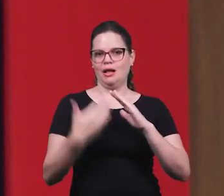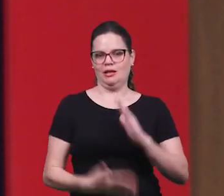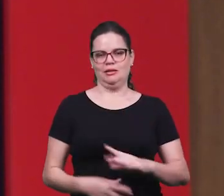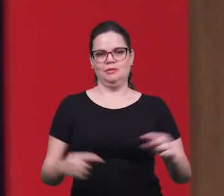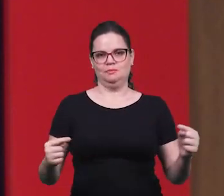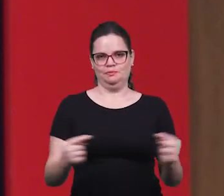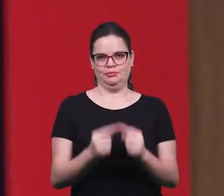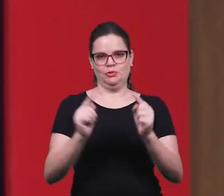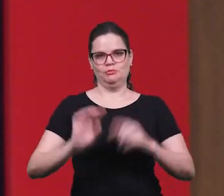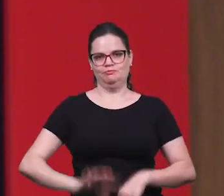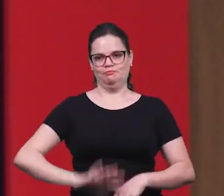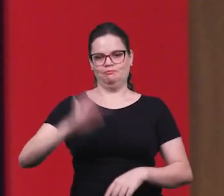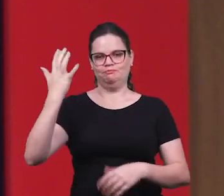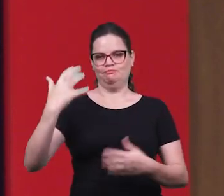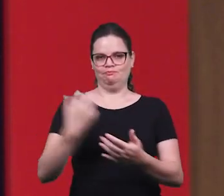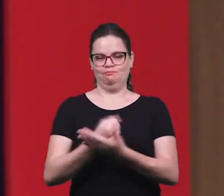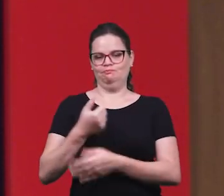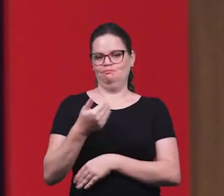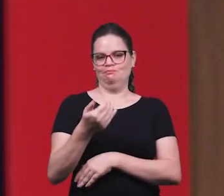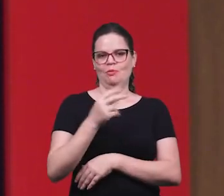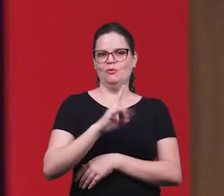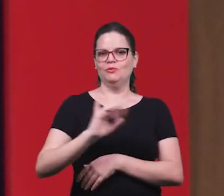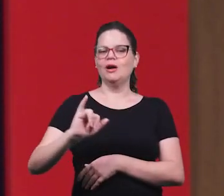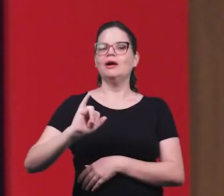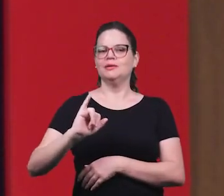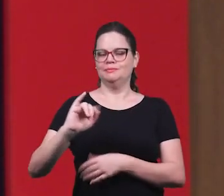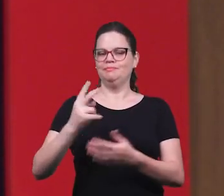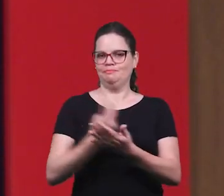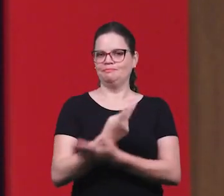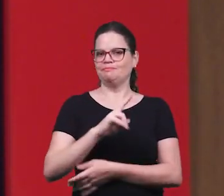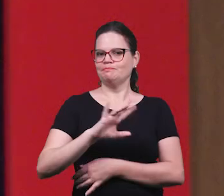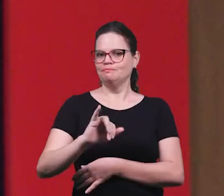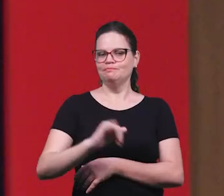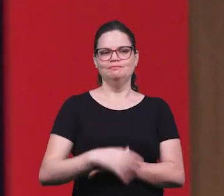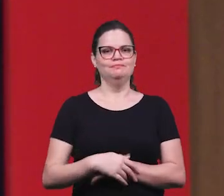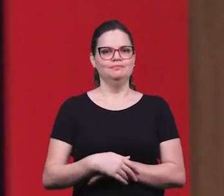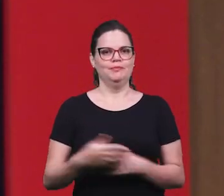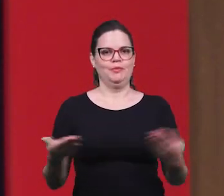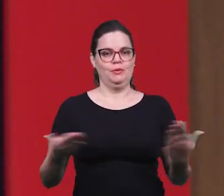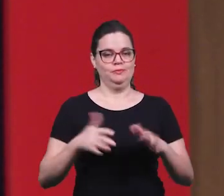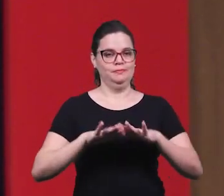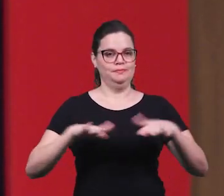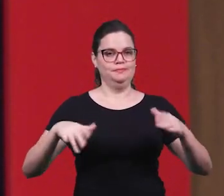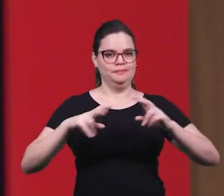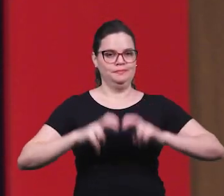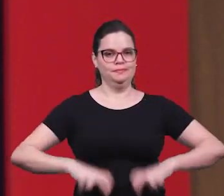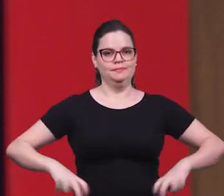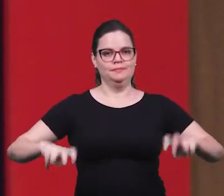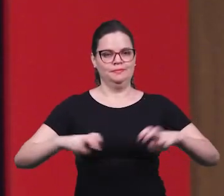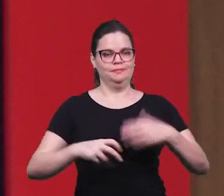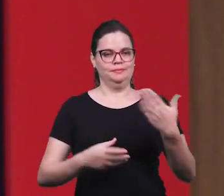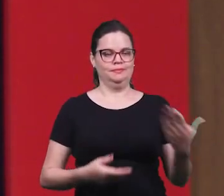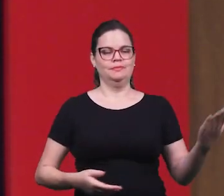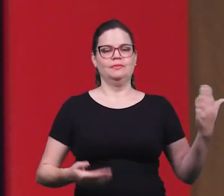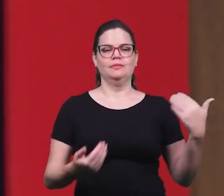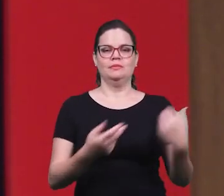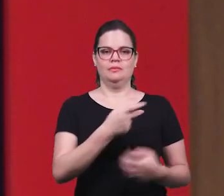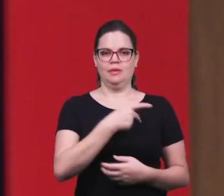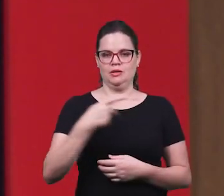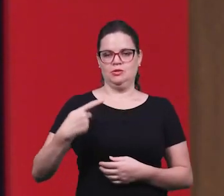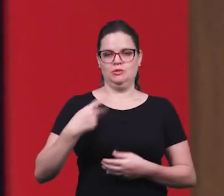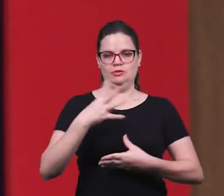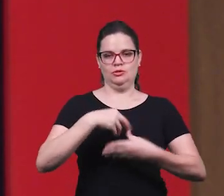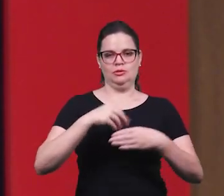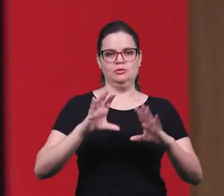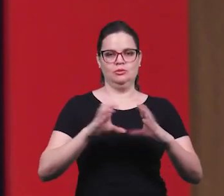extraordinário que muito em breve vai acontecer. Estamos aqui hoje com membros do Grupo Ciência e Fé para tratarmos a respeito desse